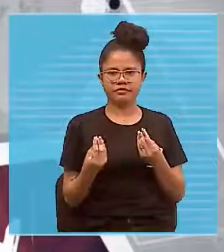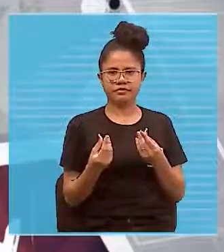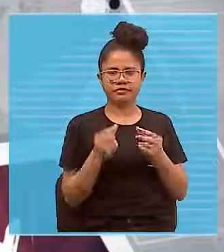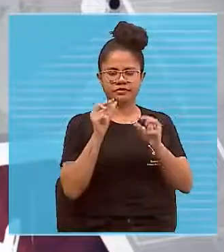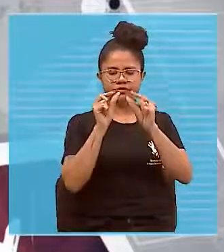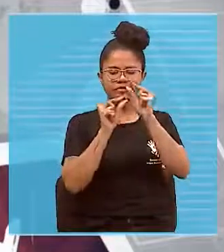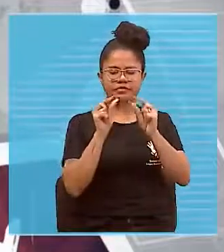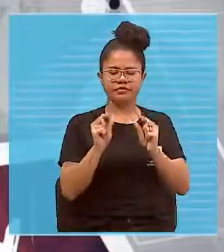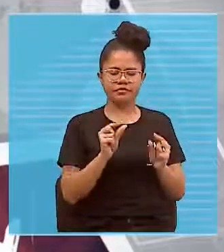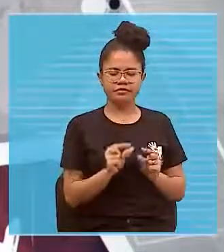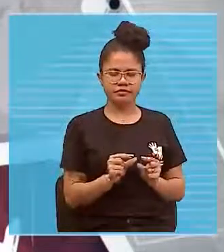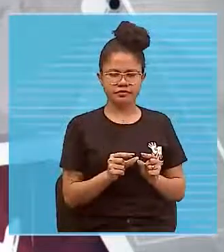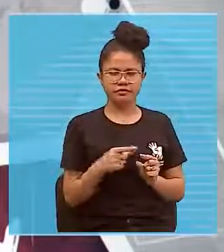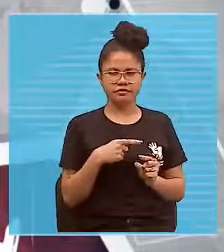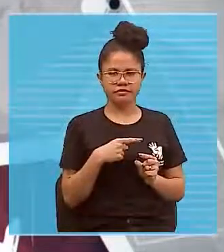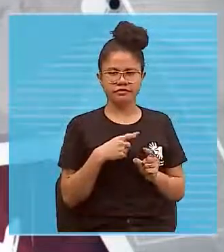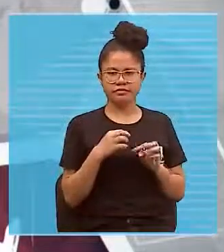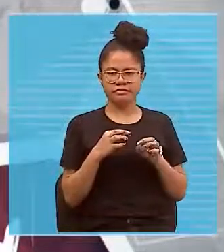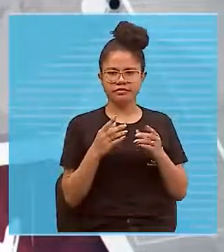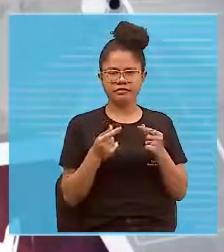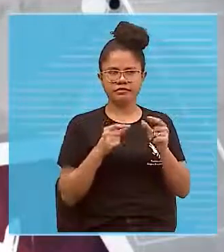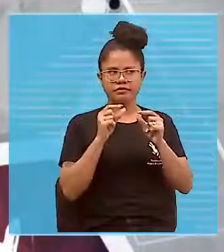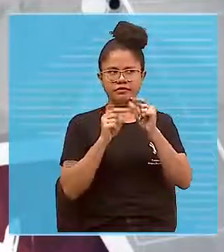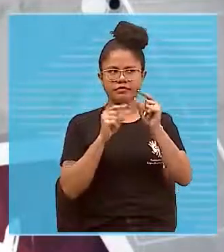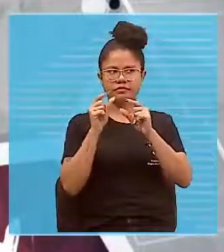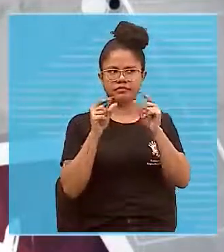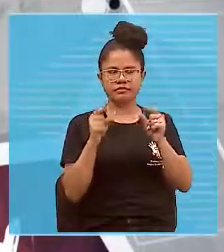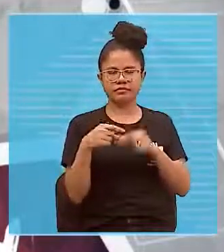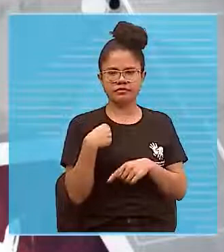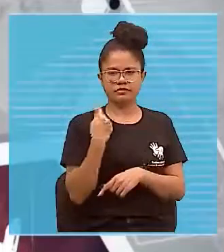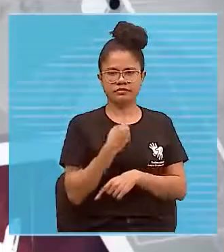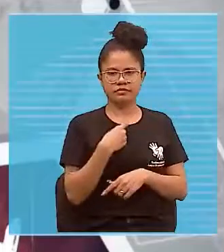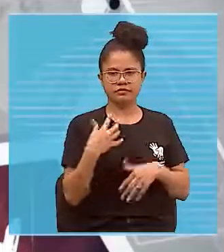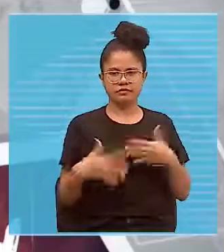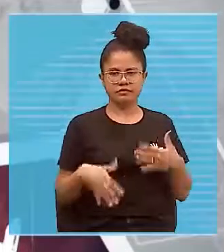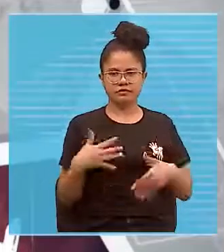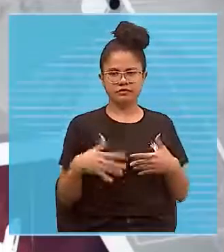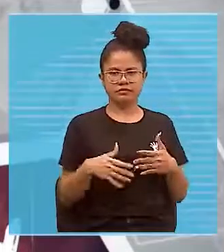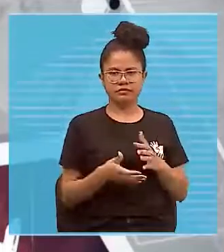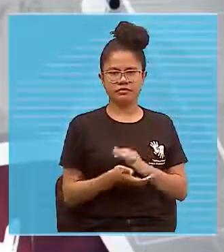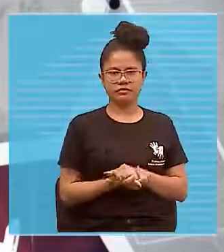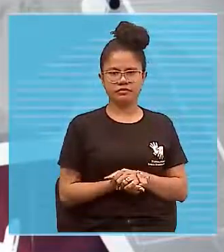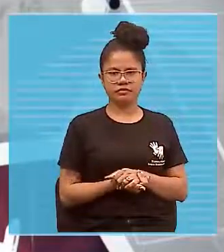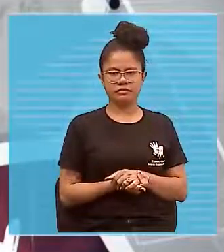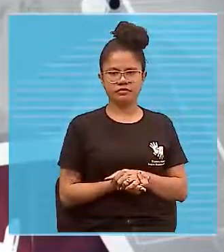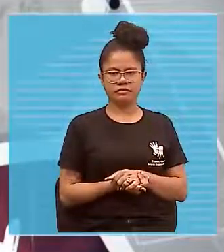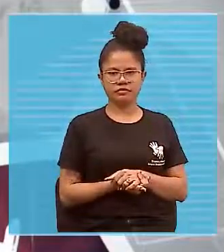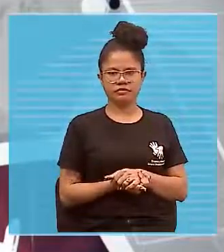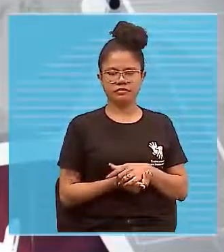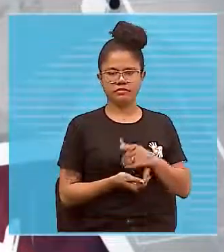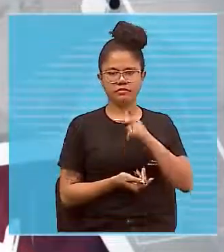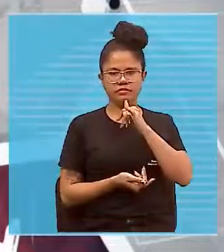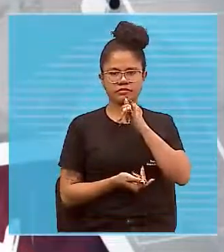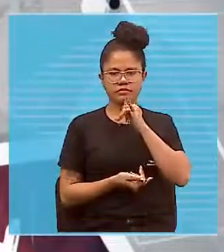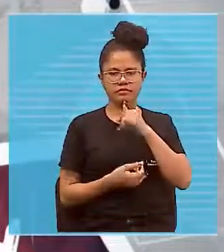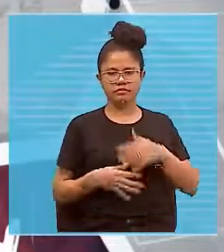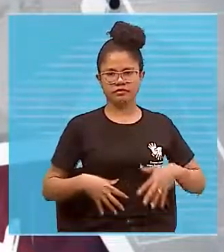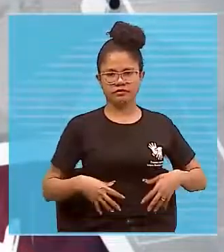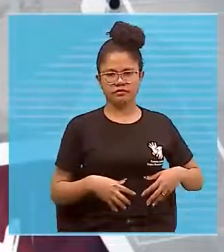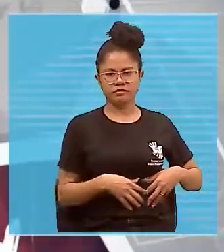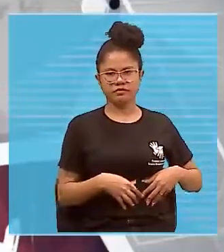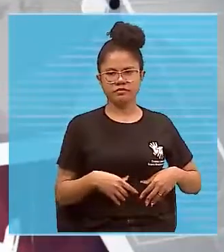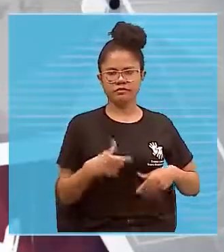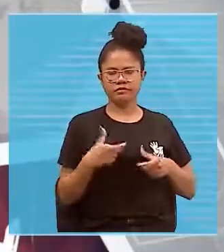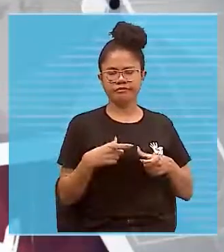né? Tudo isso aí tem micro-organismo no nosso corpo. No nosso intestino é onde mais tem